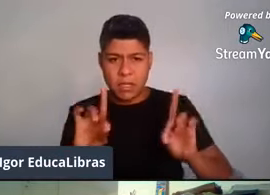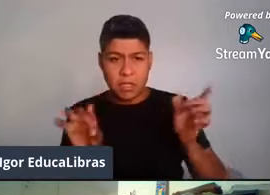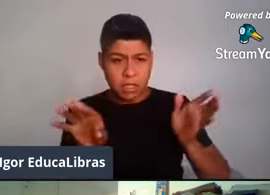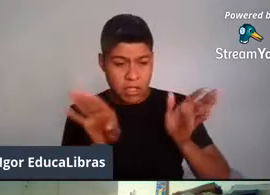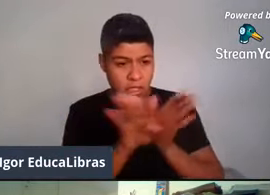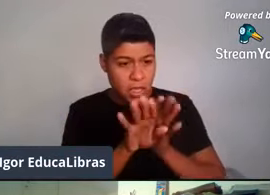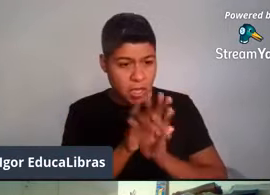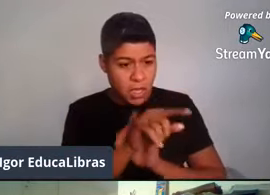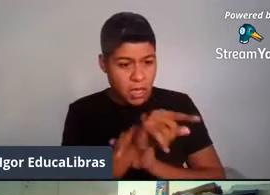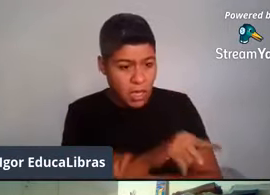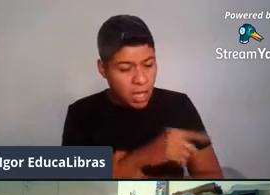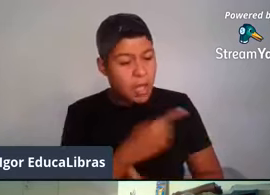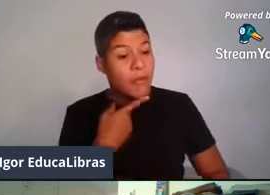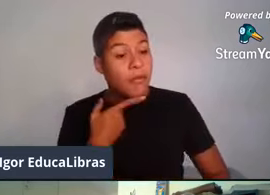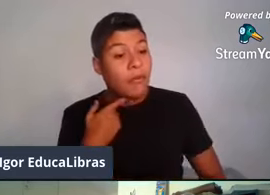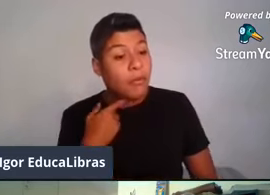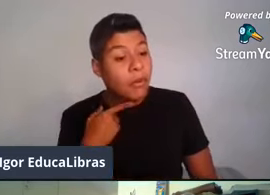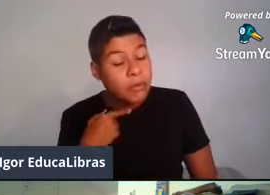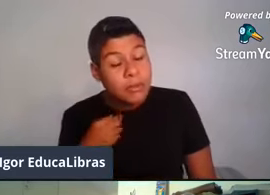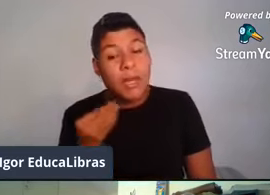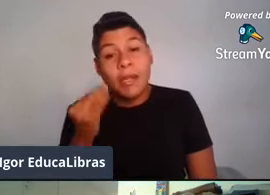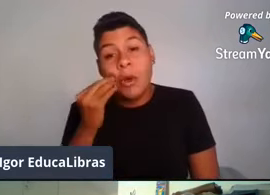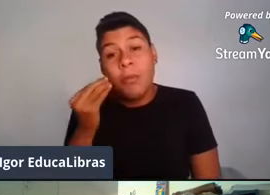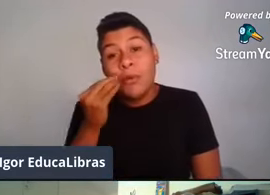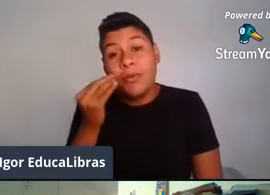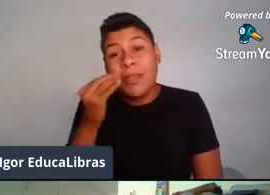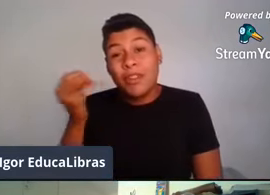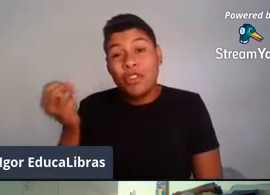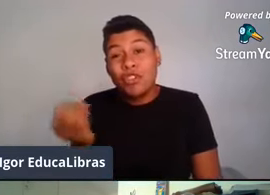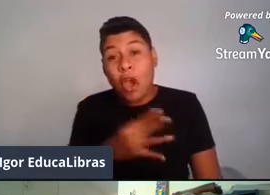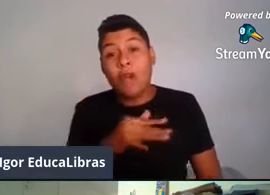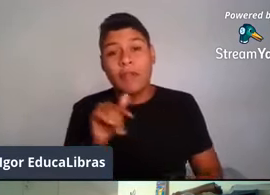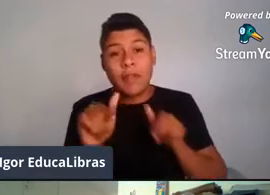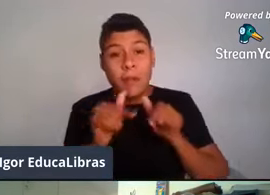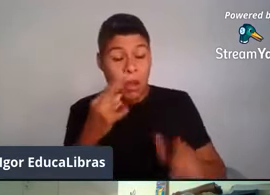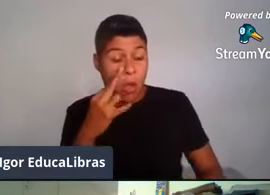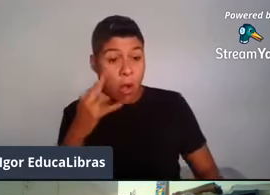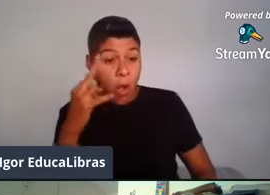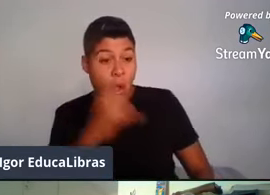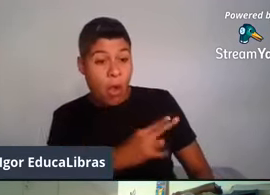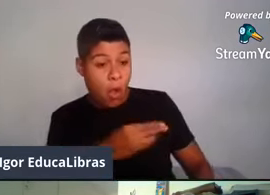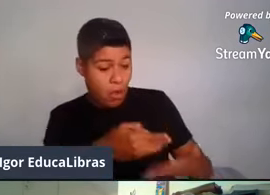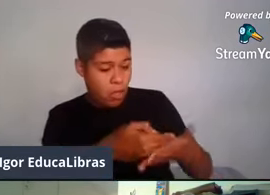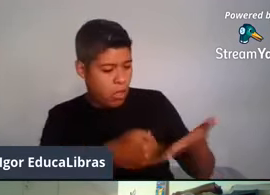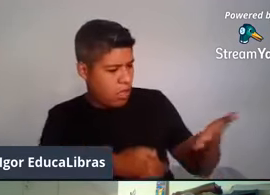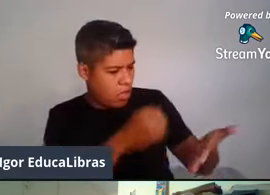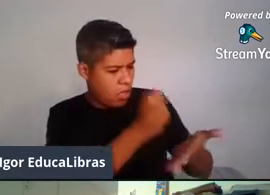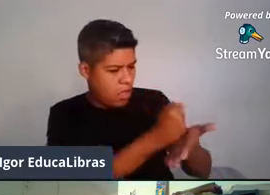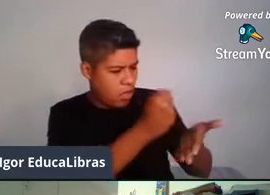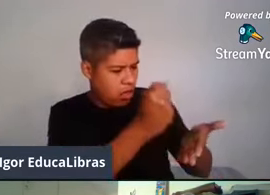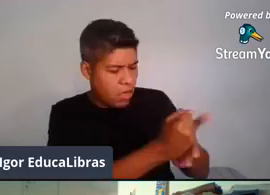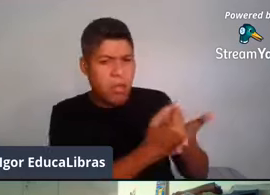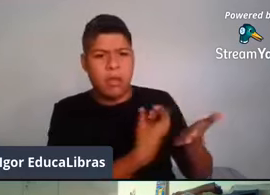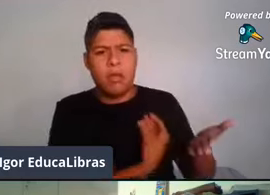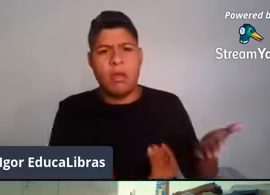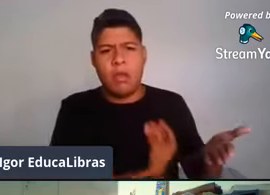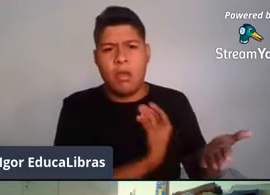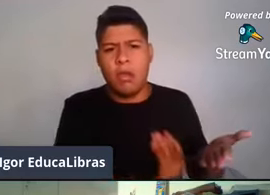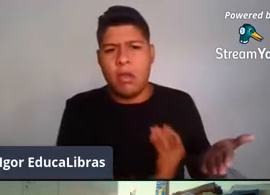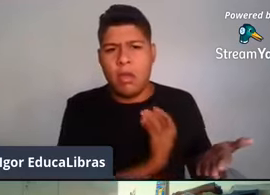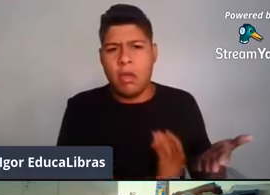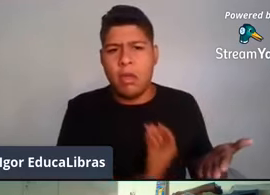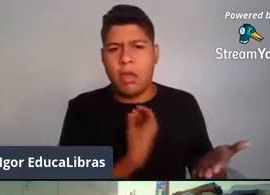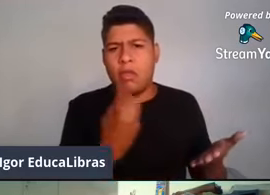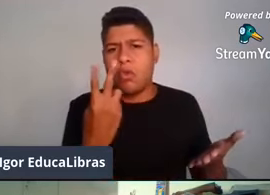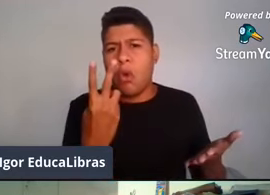lá em busca de uma outra oportunidade de trabalho, mas quando você olhava a carteira de trabalho, os vínculos empregatícios, ele já tinha 2,